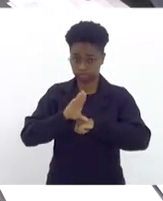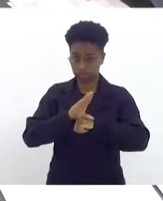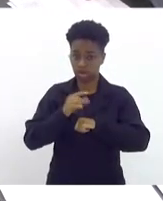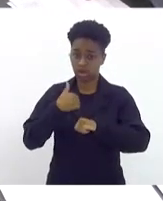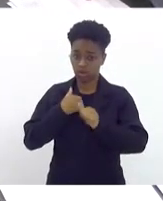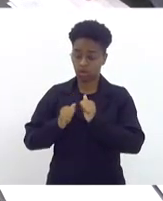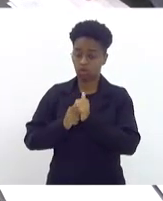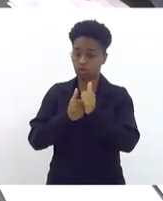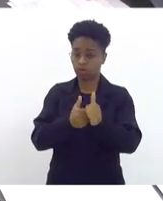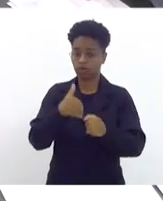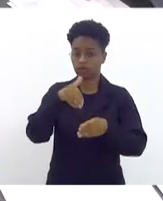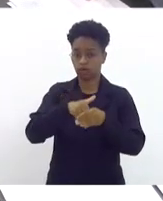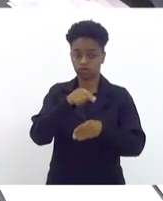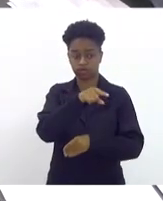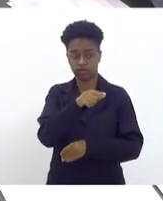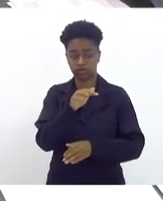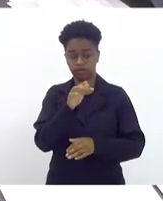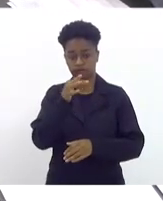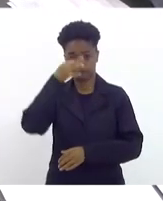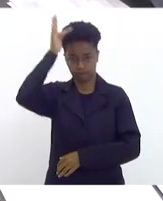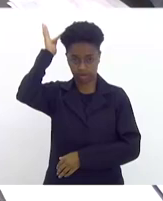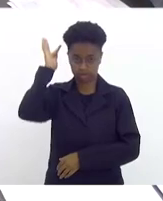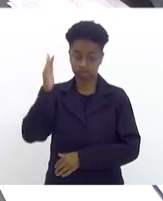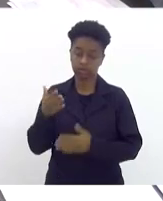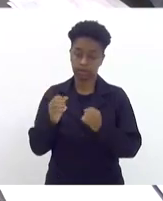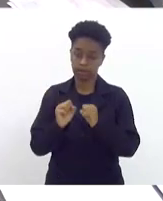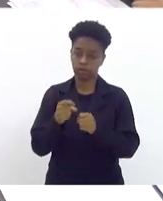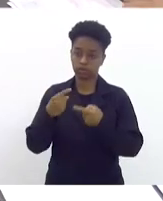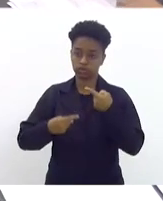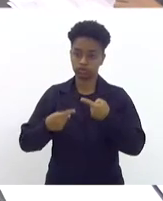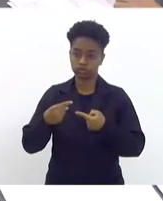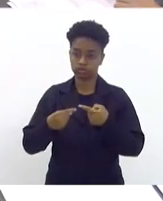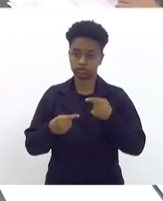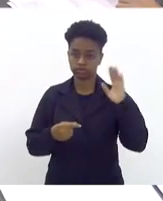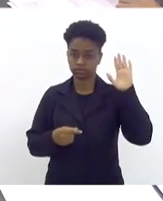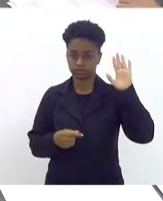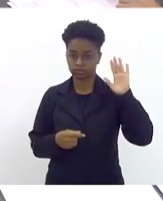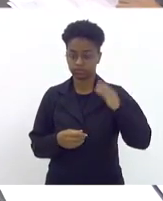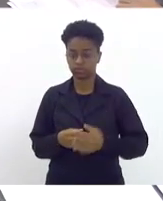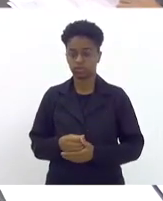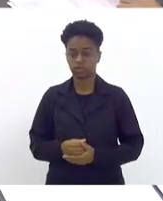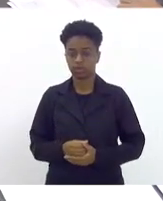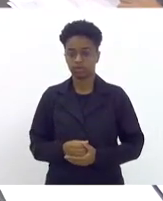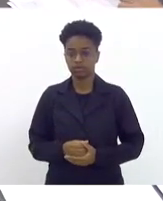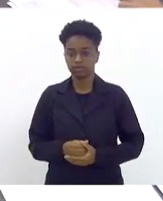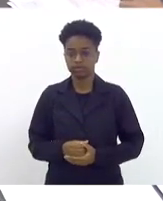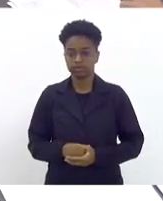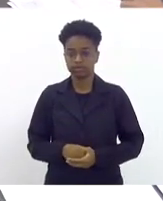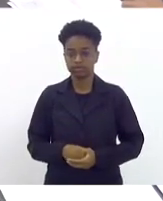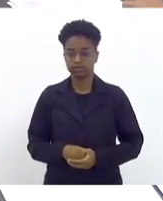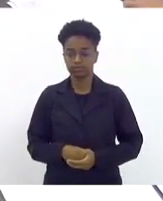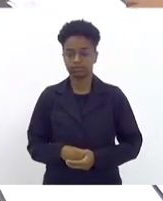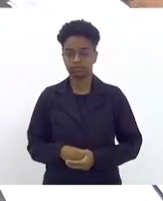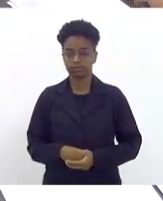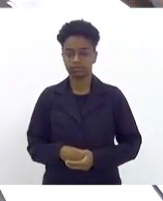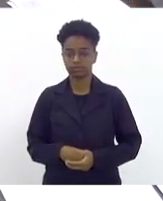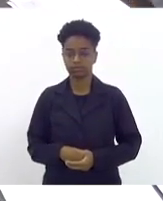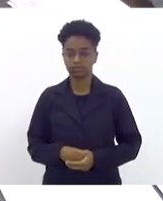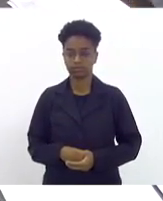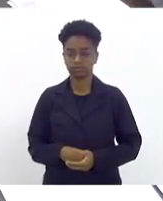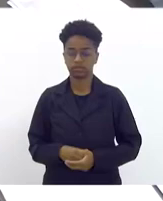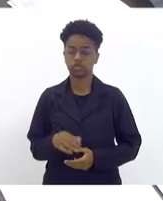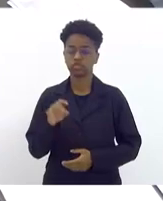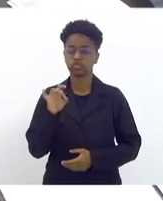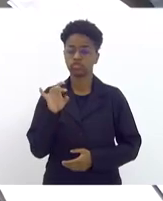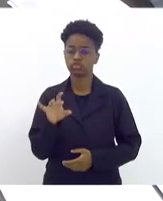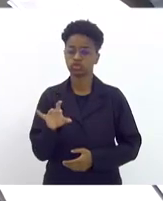voto separado do Fred então em discussão o voto pela inconstitucionalidade Deputado Luiz Paulo para discutir não é